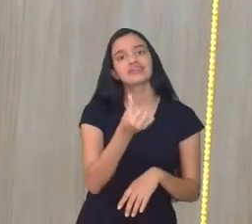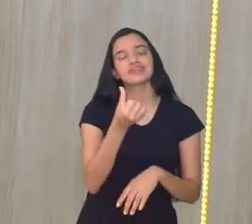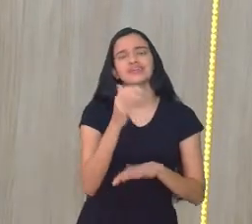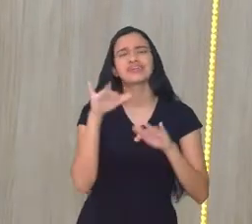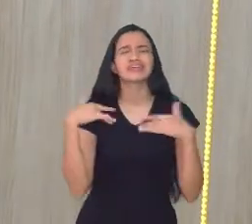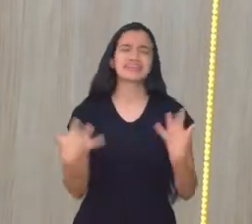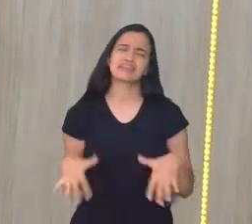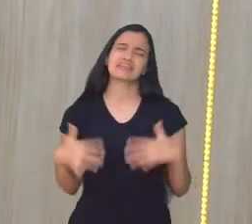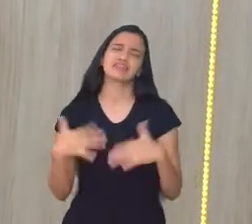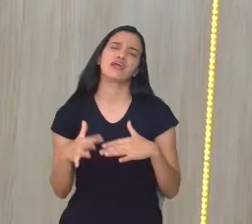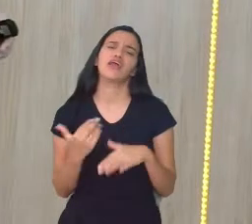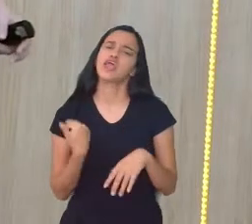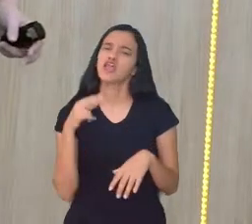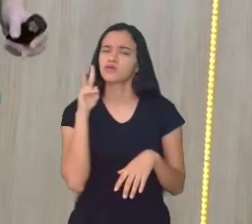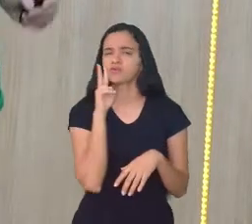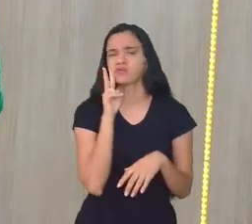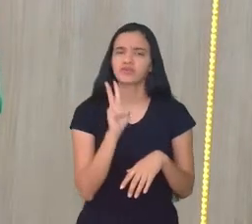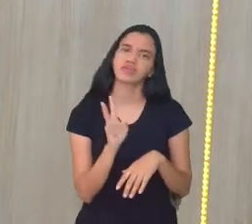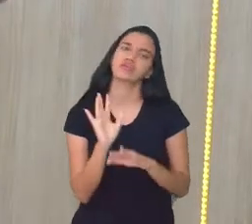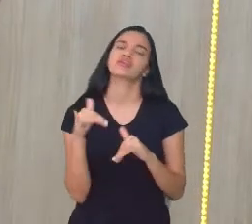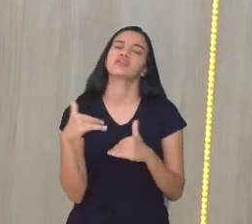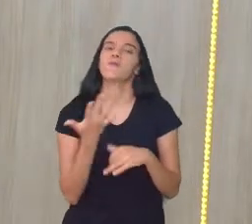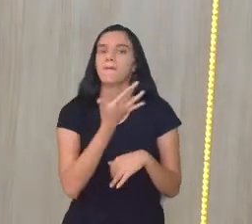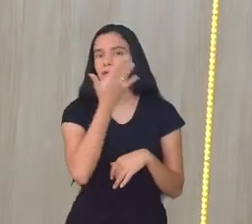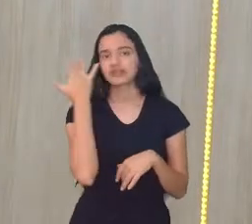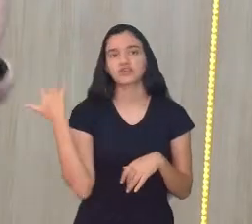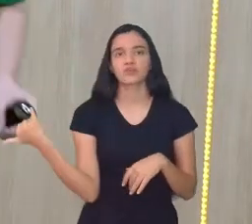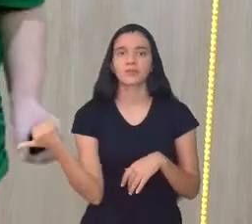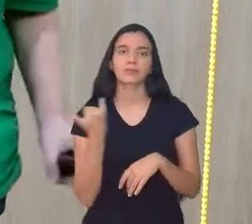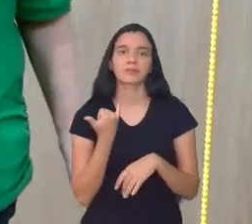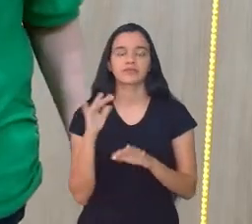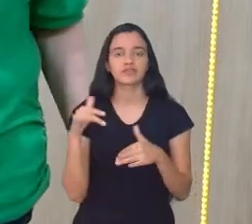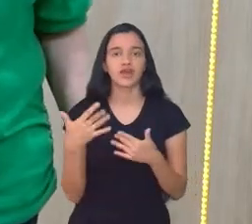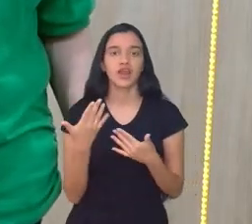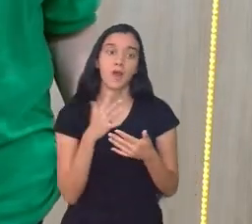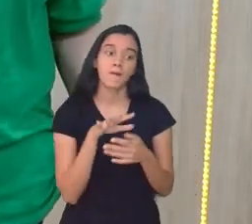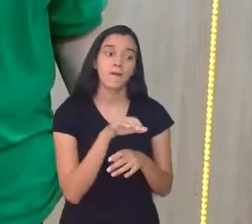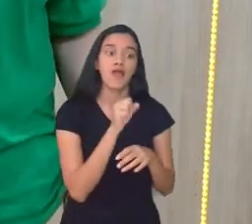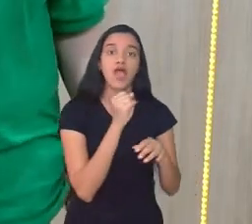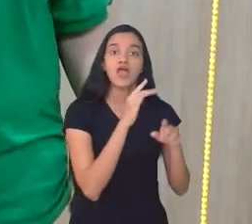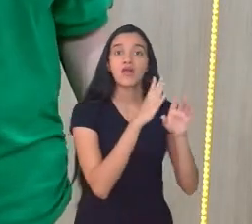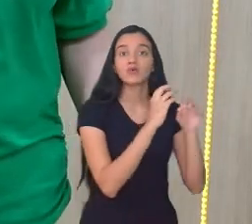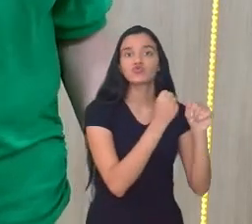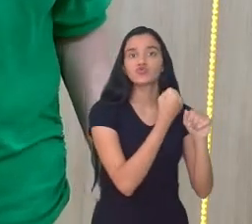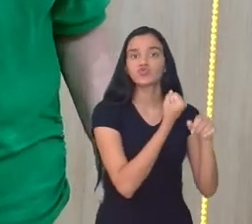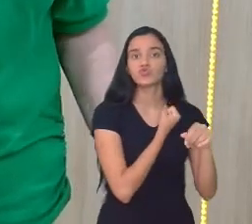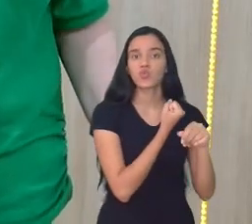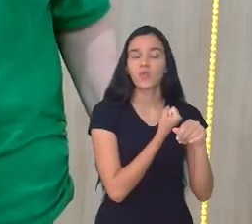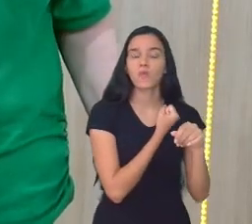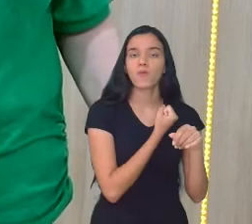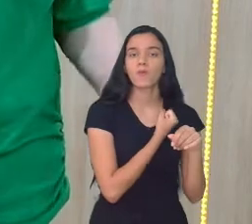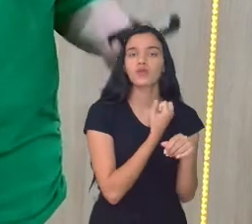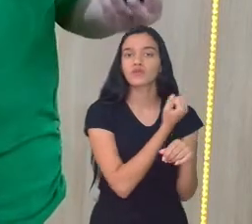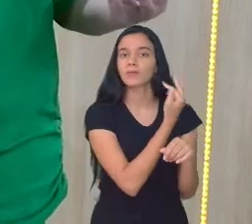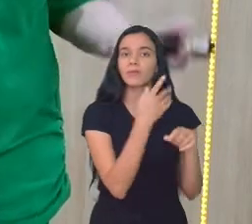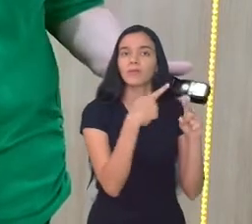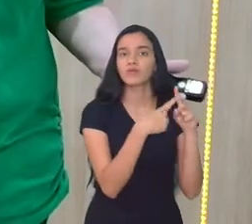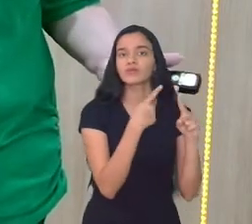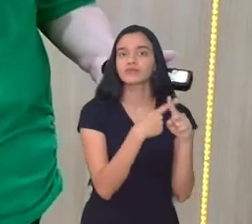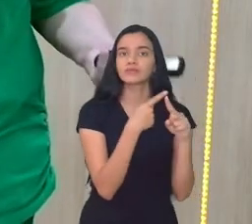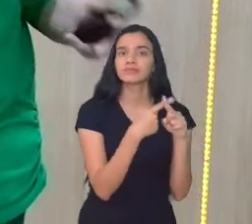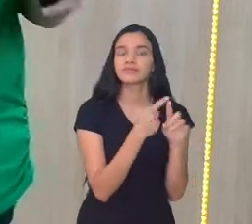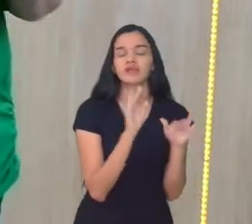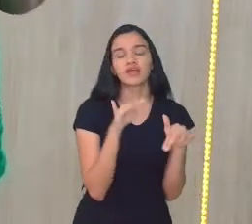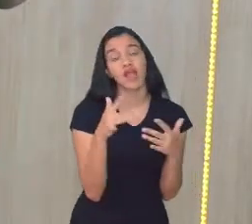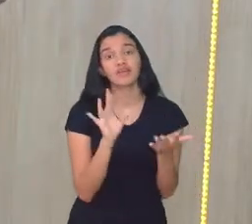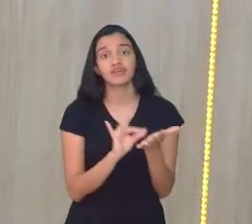Eita, professora, eu já vi isso. E alguém me disse que é assim, eu pego o número, multiplico pelo numerador. É